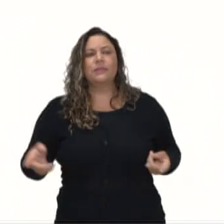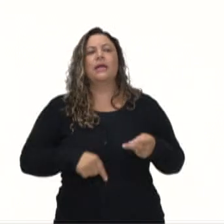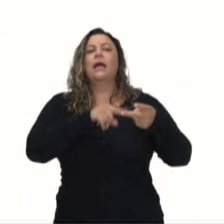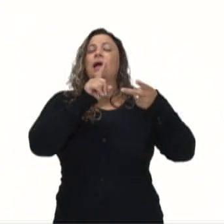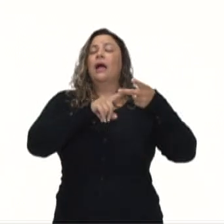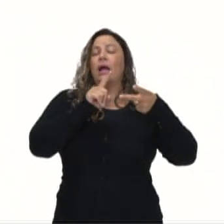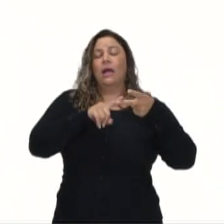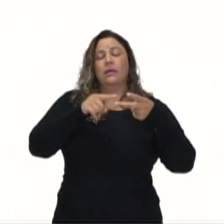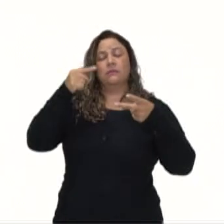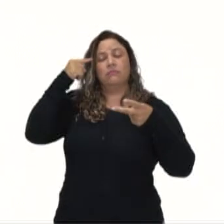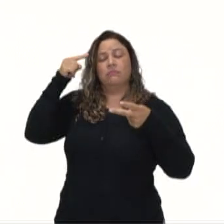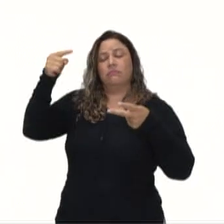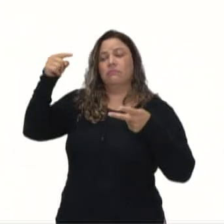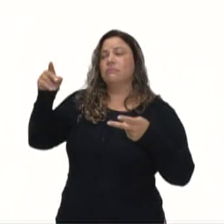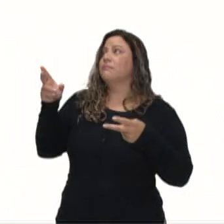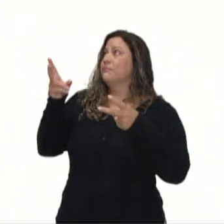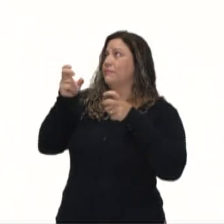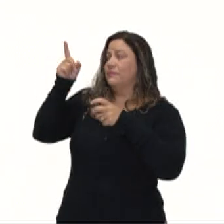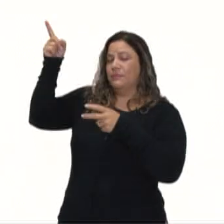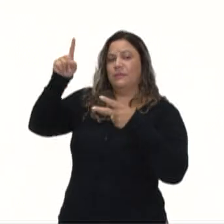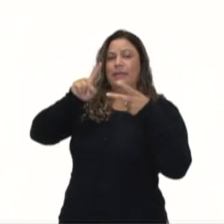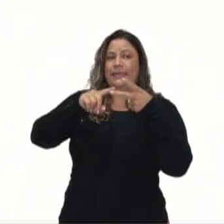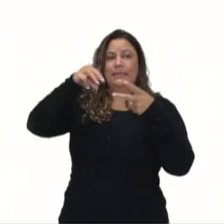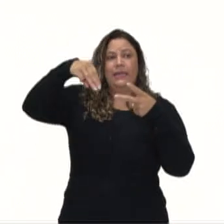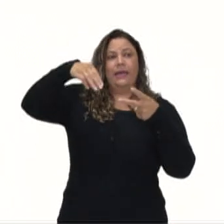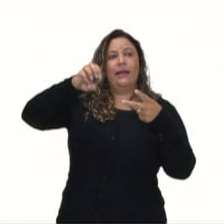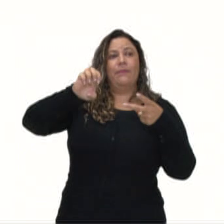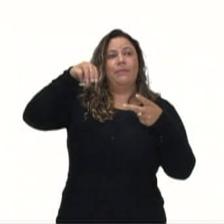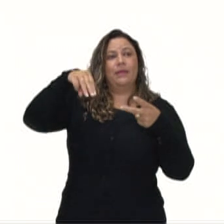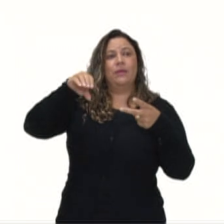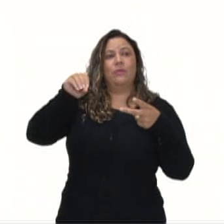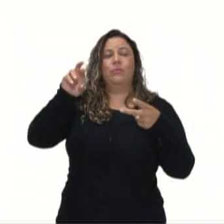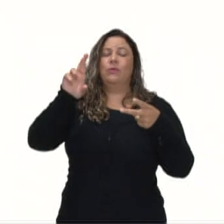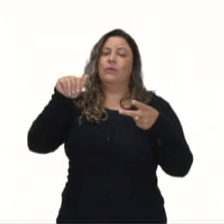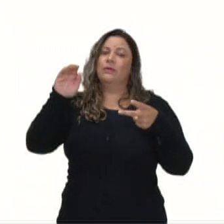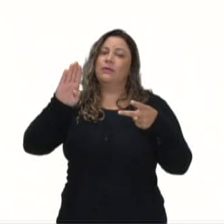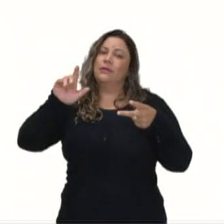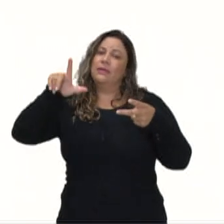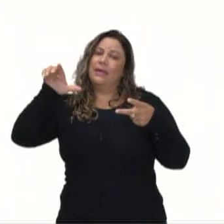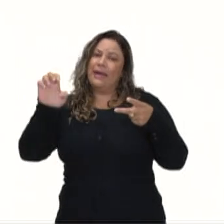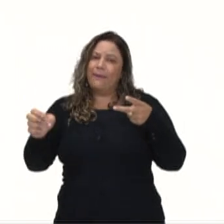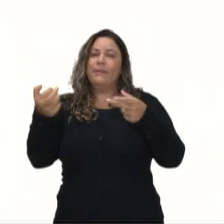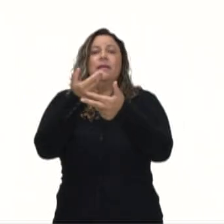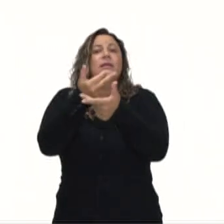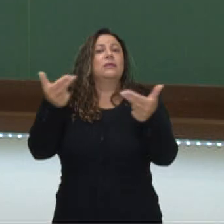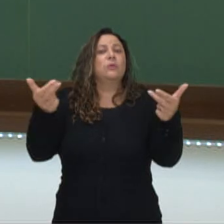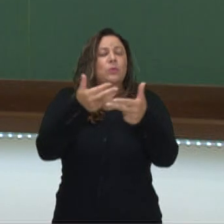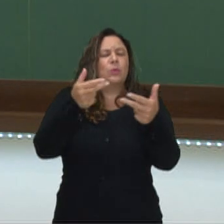são memorables, que são atividades,